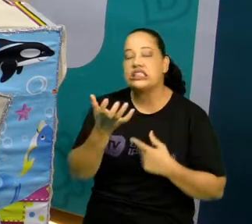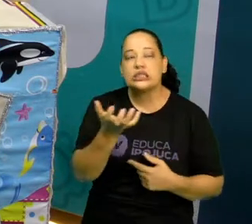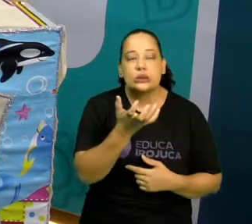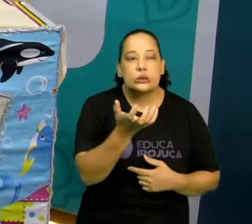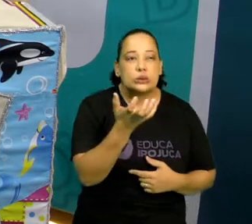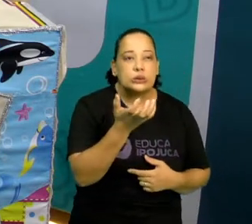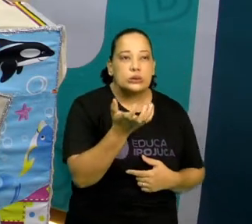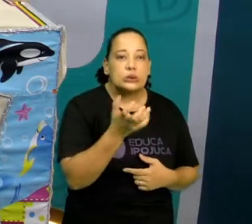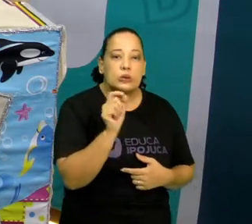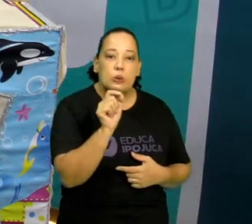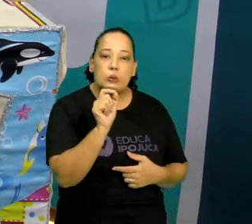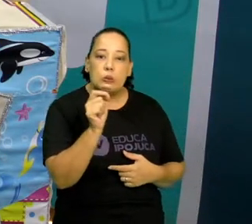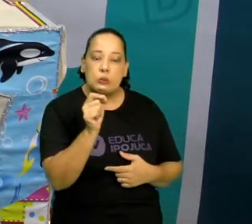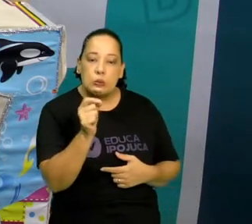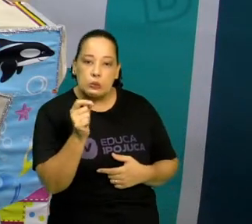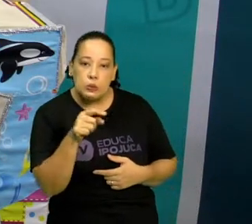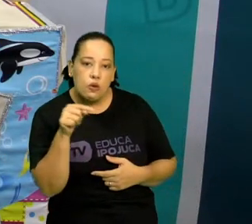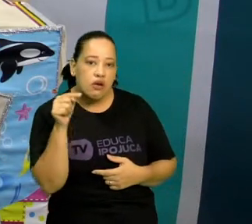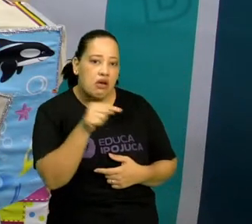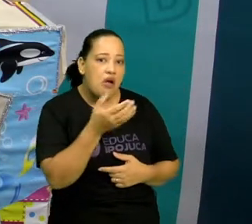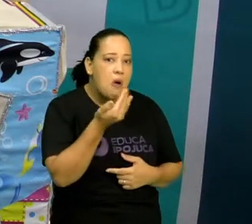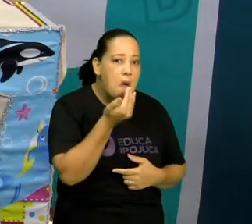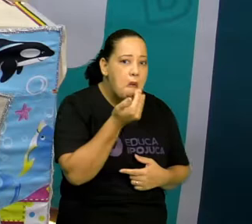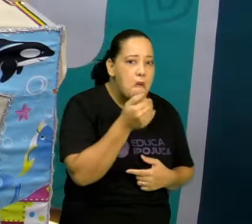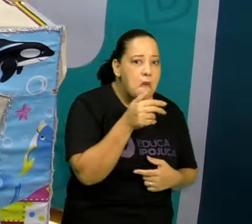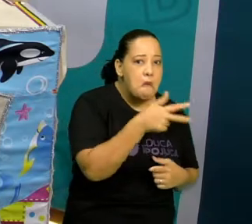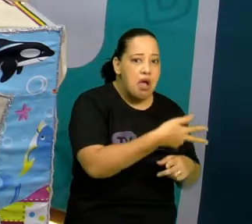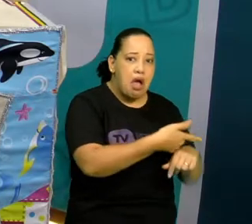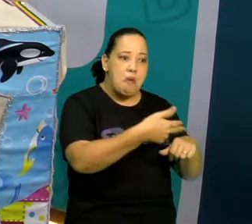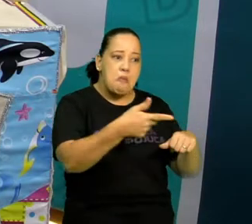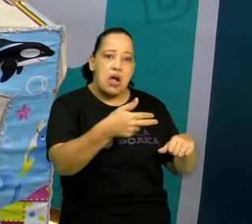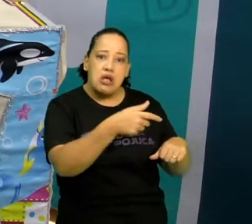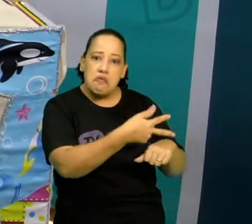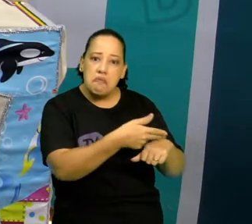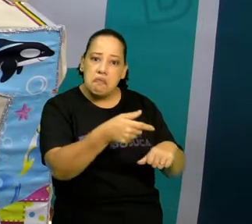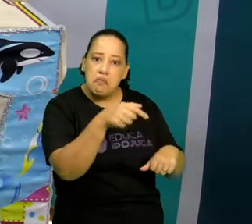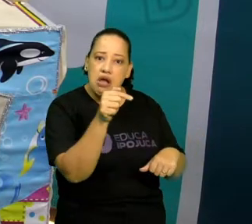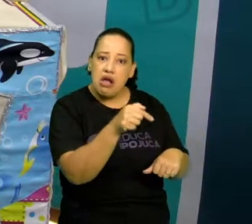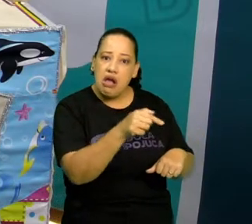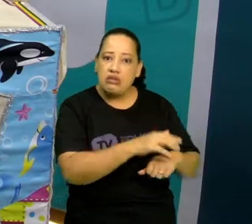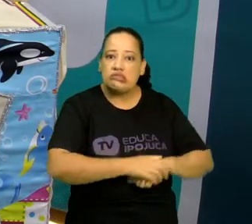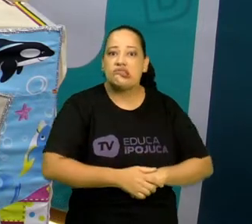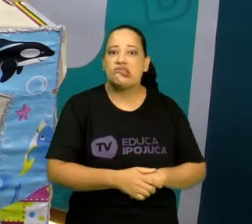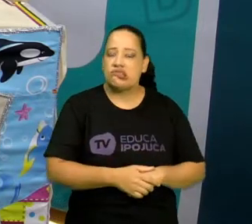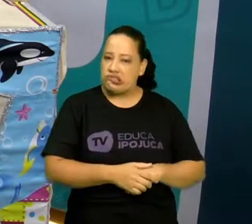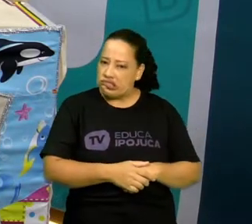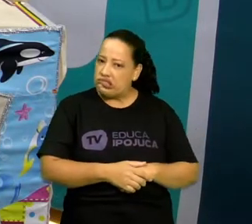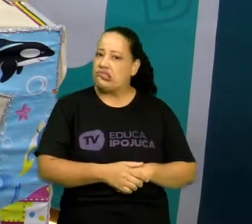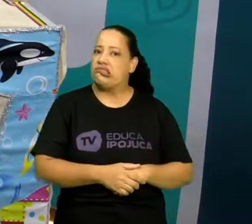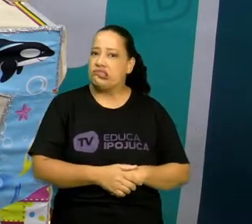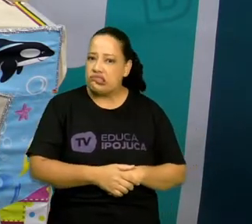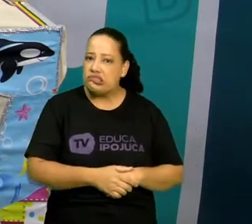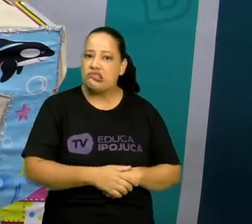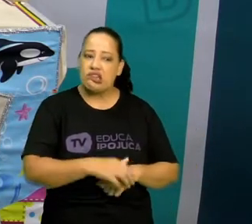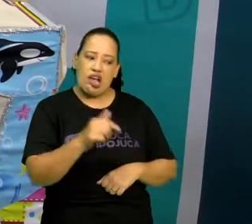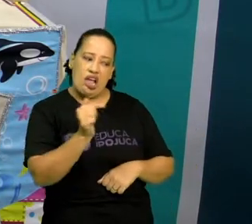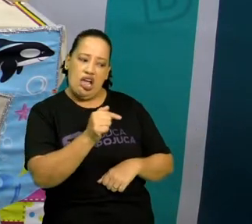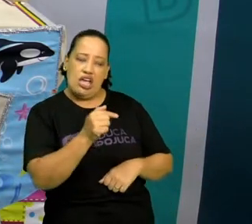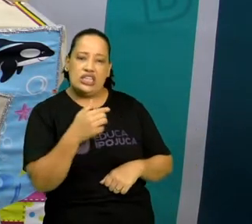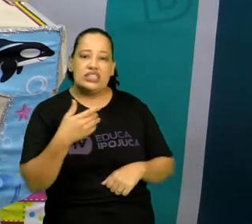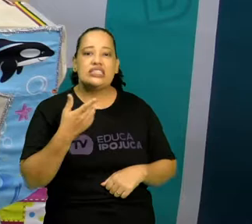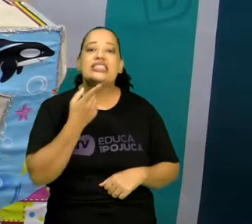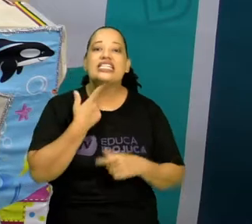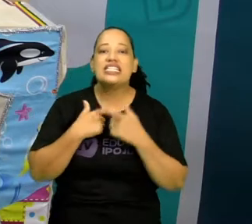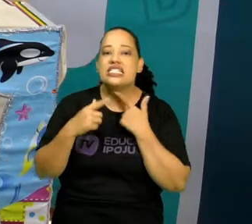comer um rabanete. Rabanete? Isso. Mas que desejo. Que desejo, né? Não é, a minha mamãe